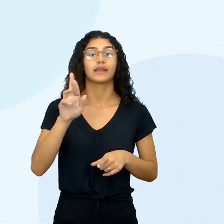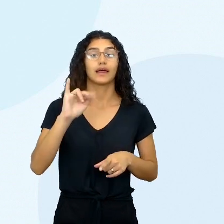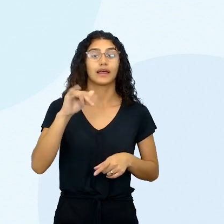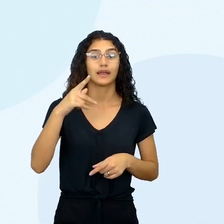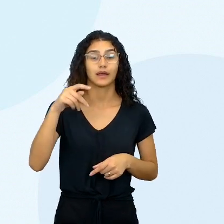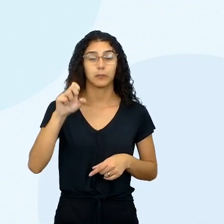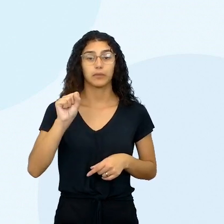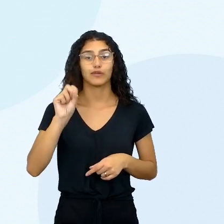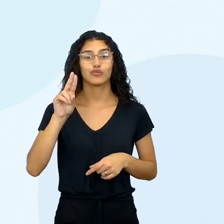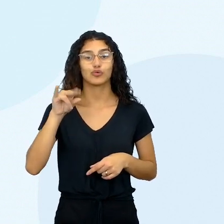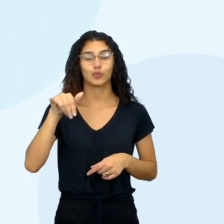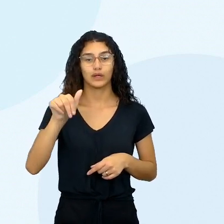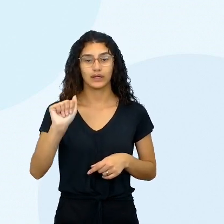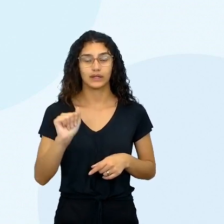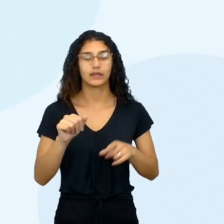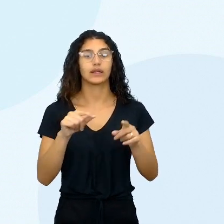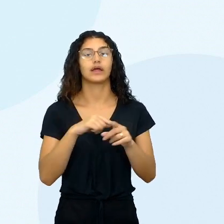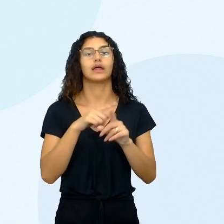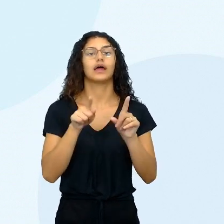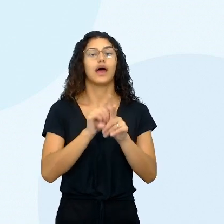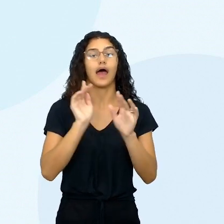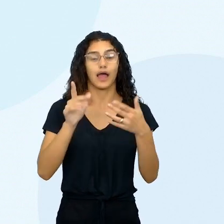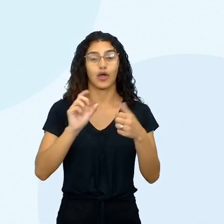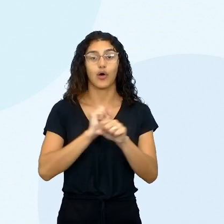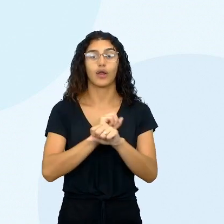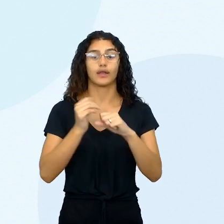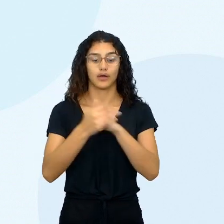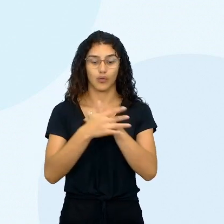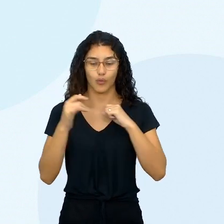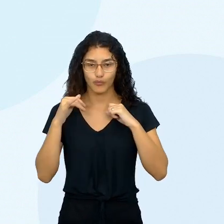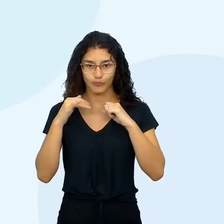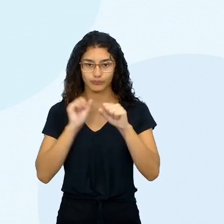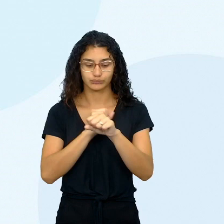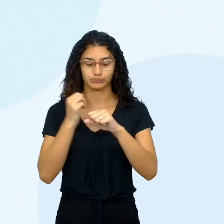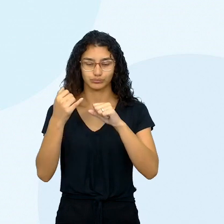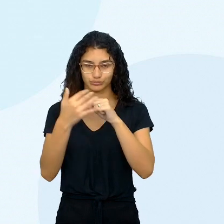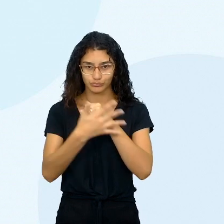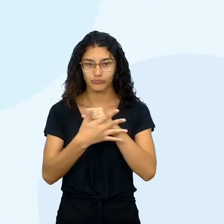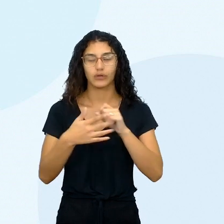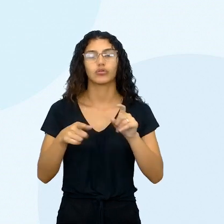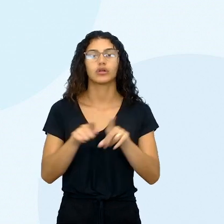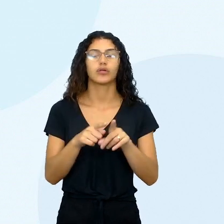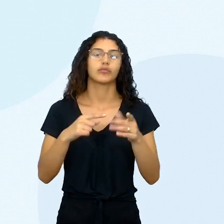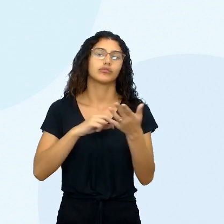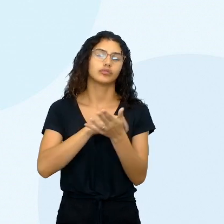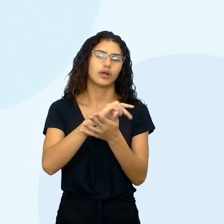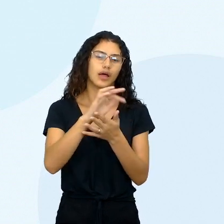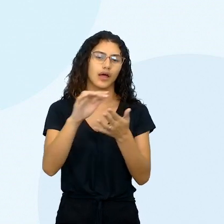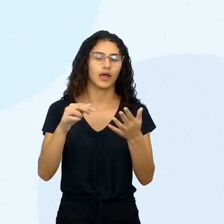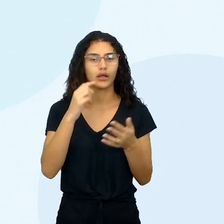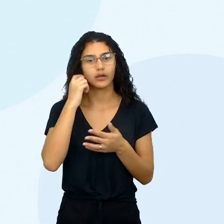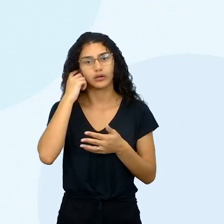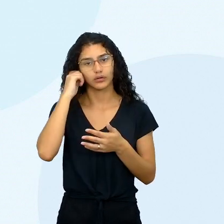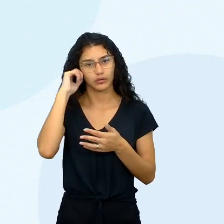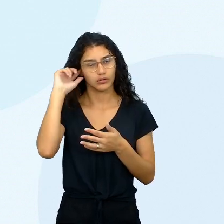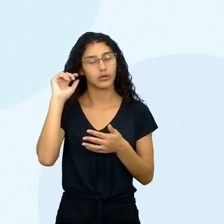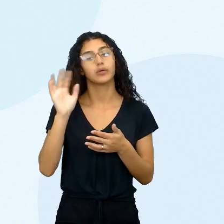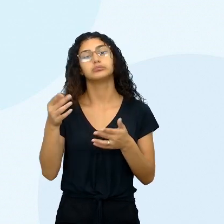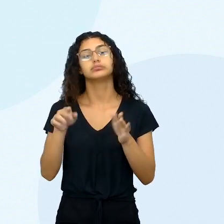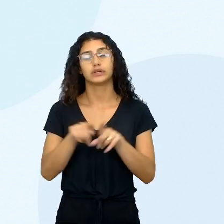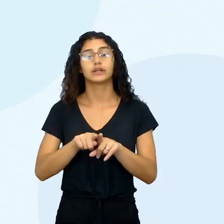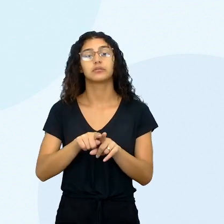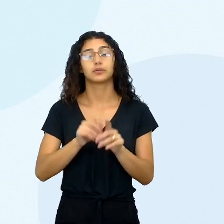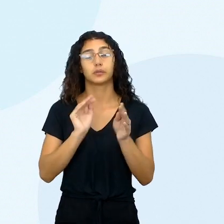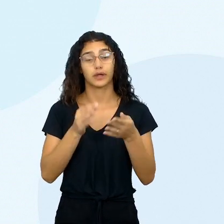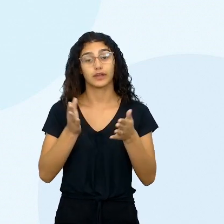suína, a pandemia agora da Covid, né, que a gente ainda está dentro dela. Então, tem muitas pandemias que eu já passei, estou aqui para